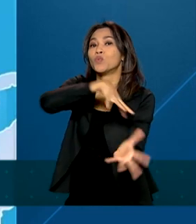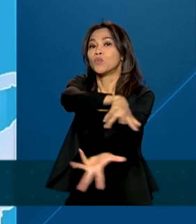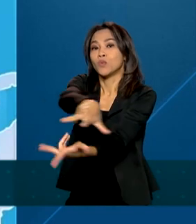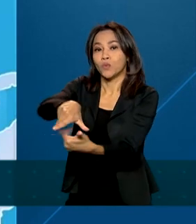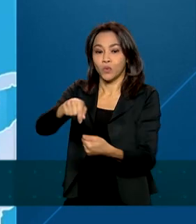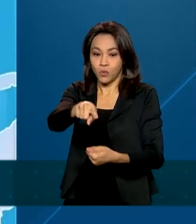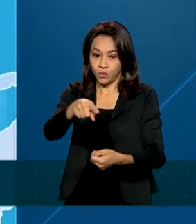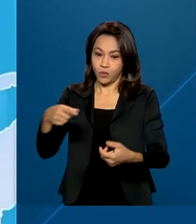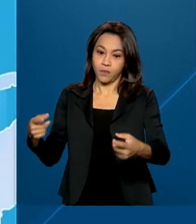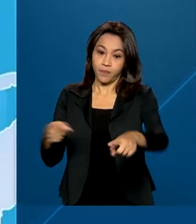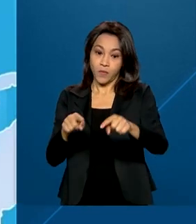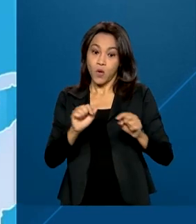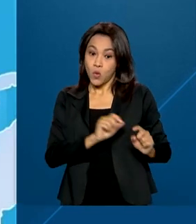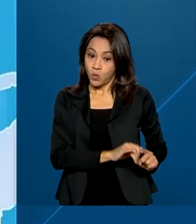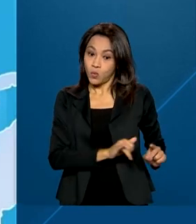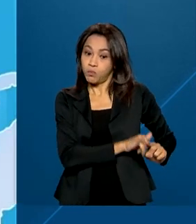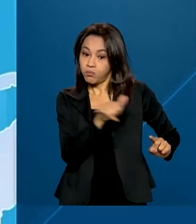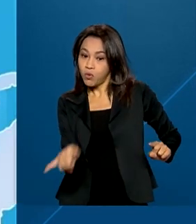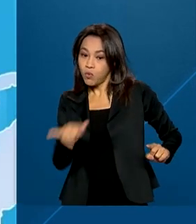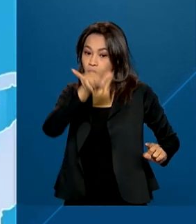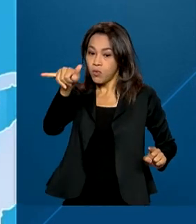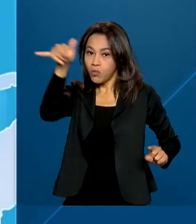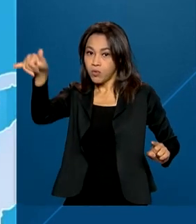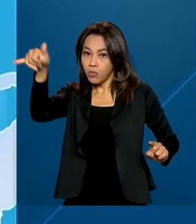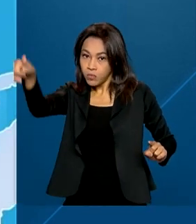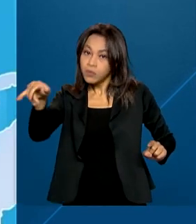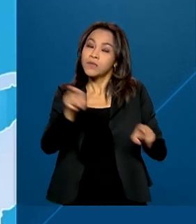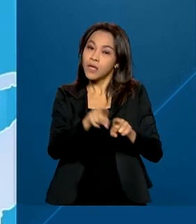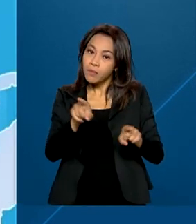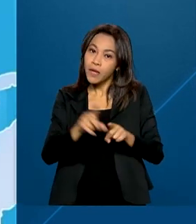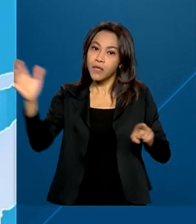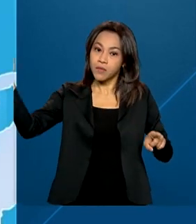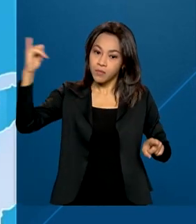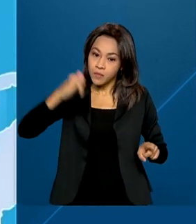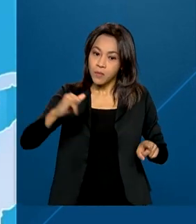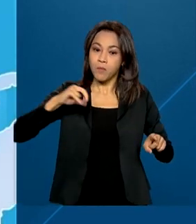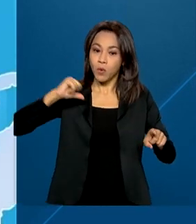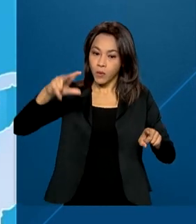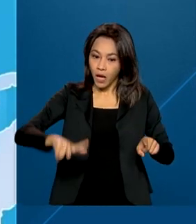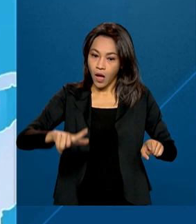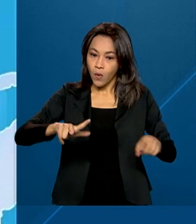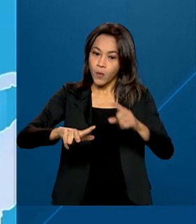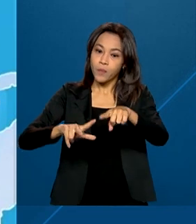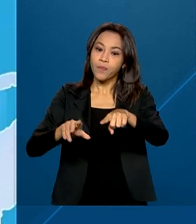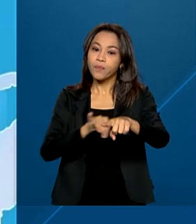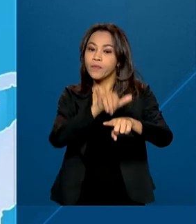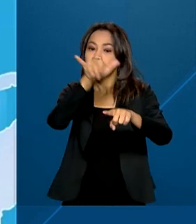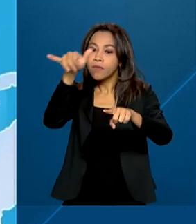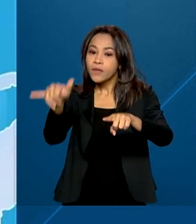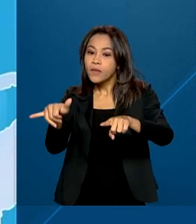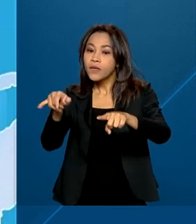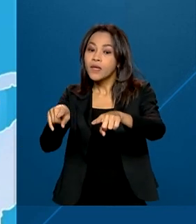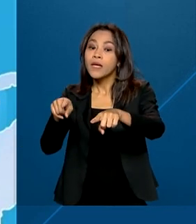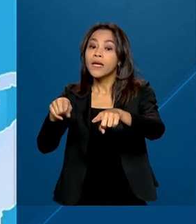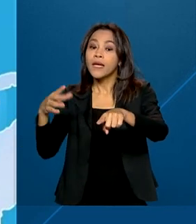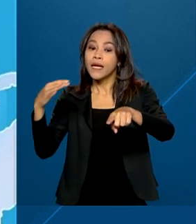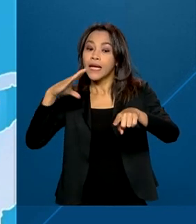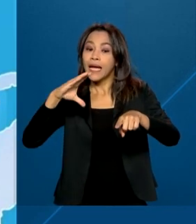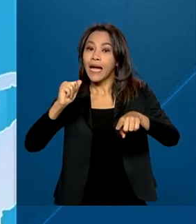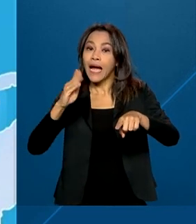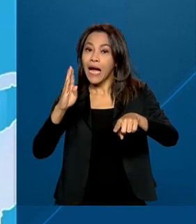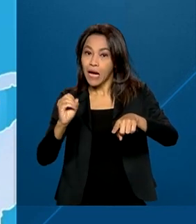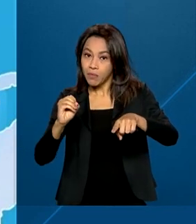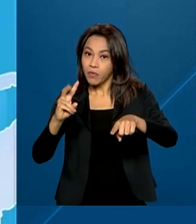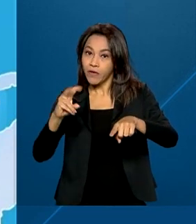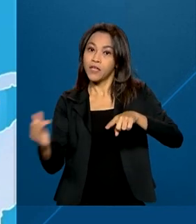percurso de ida, no de volta, haverá paradas técnicas em Lisboa, Portugal, Ilha do Sal, em Cabo Verde e no